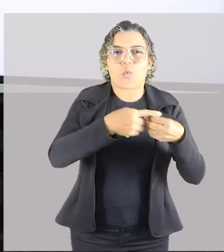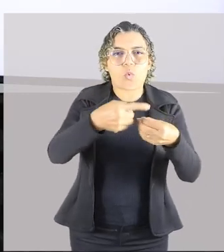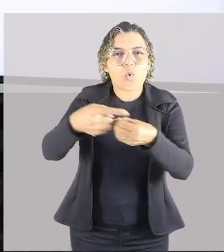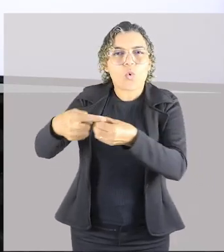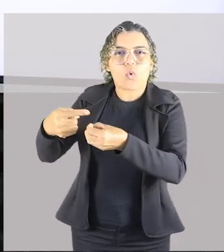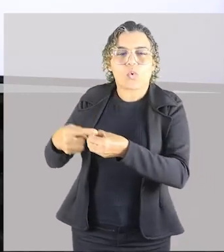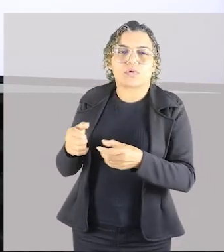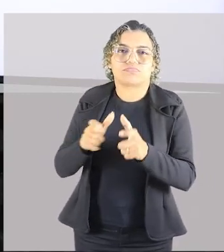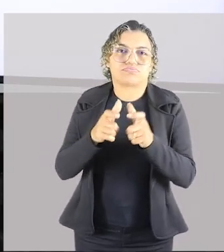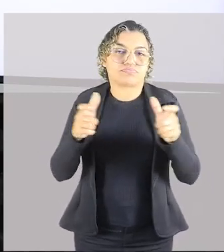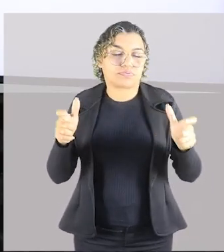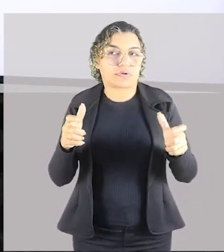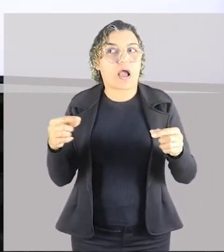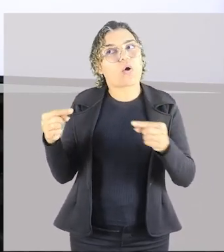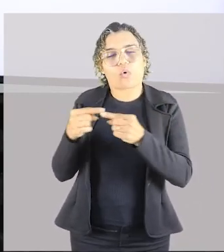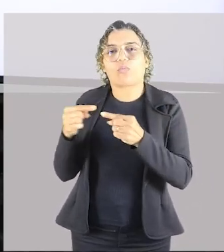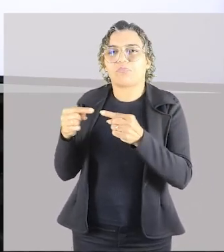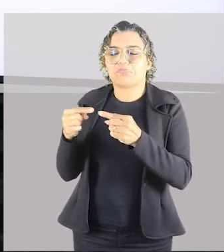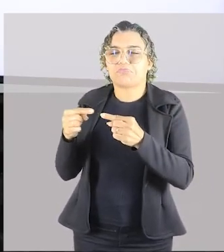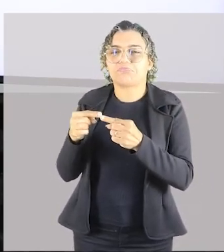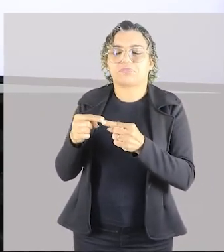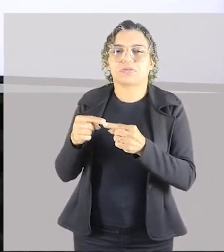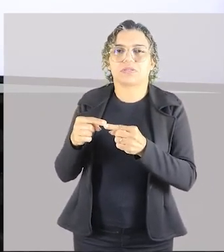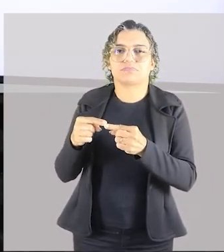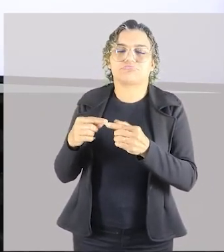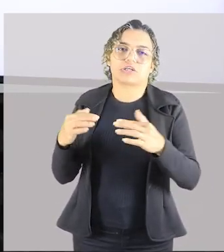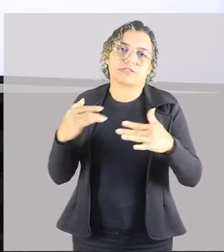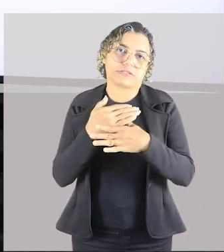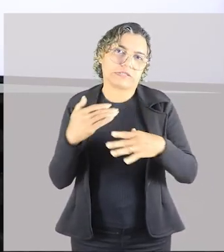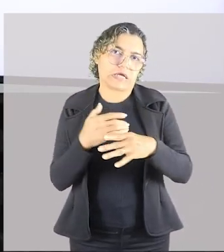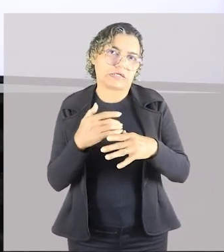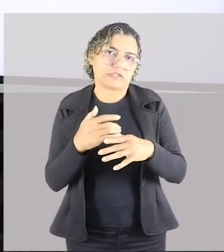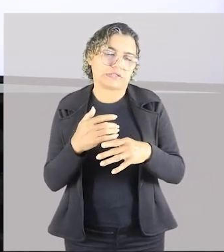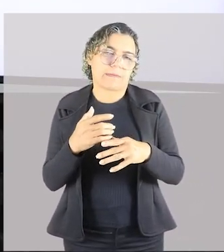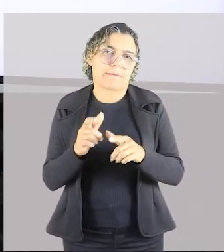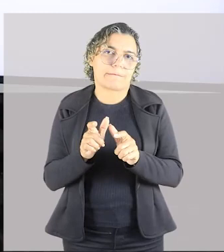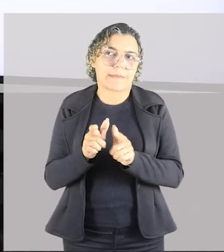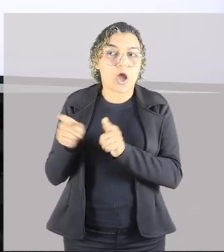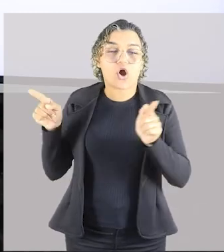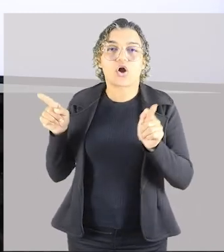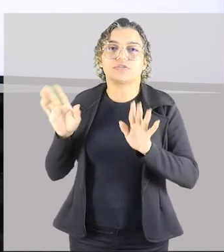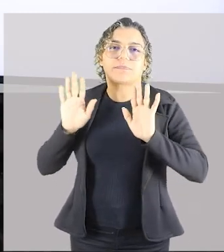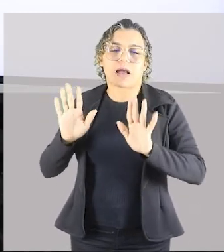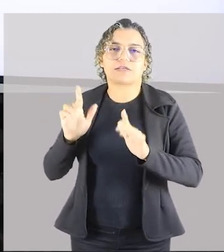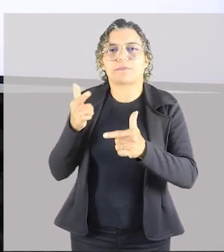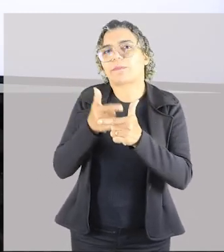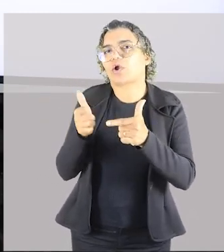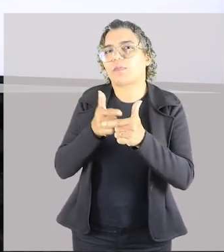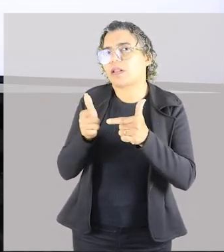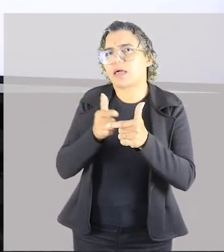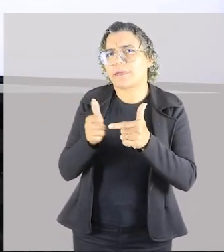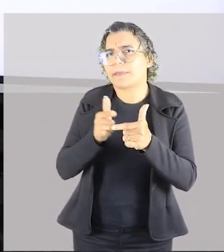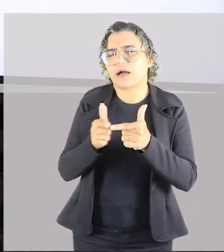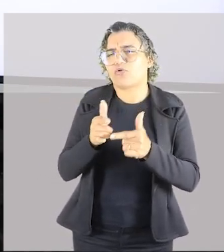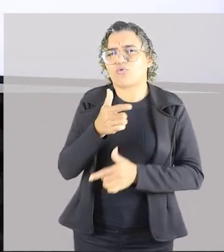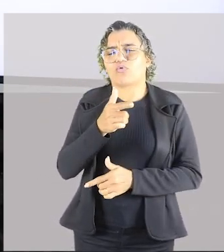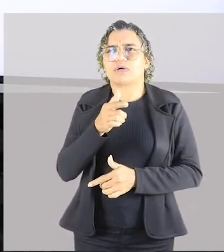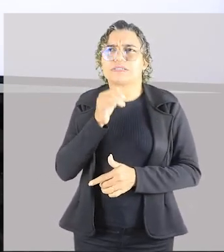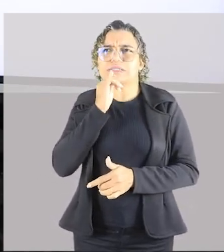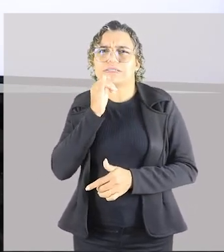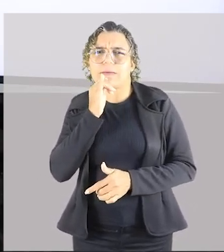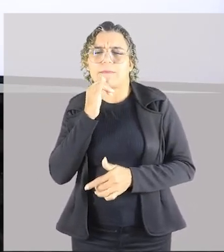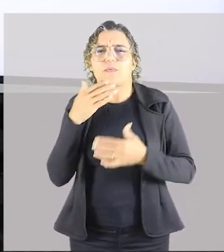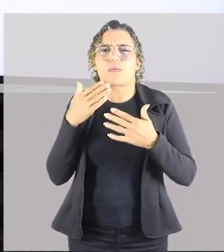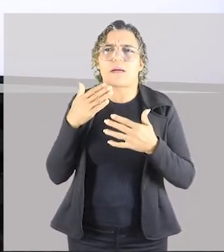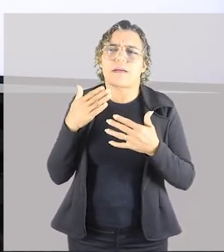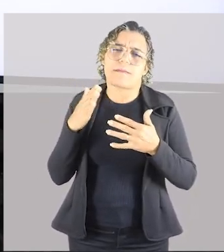vinculadas ainda à metrópole, mas não vão apresentar as mesmas problemáticas, assim digamos. Então nós temos ali a busca por qualidade